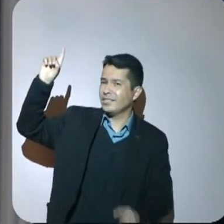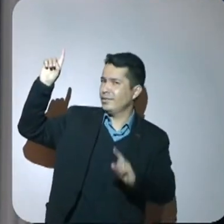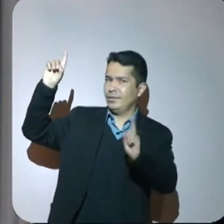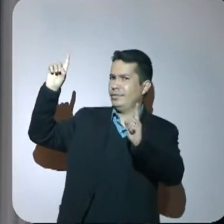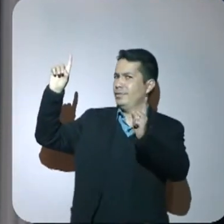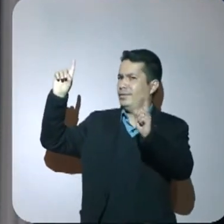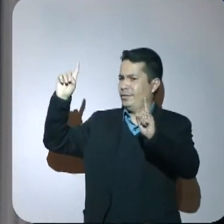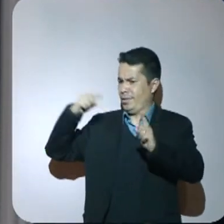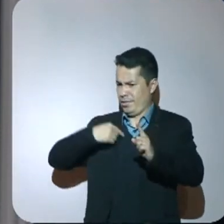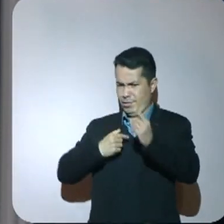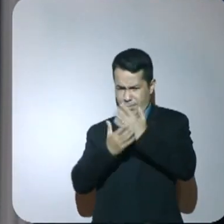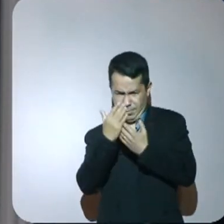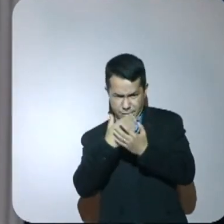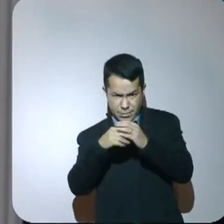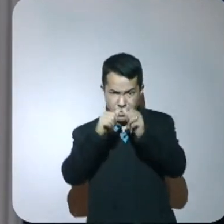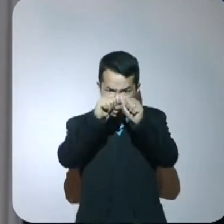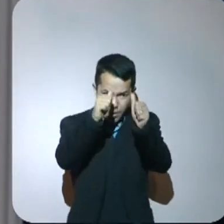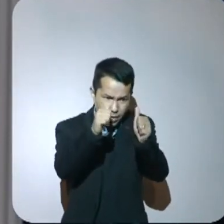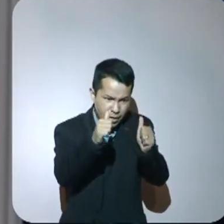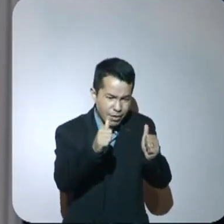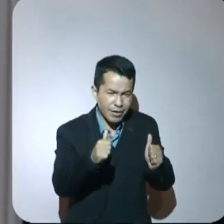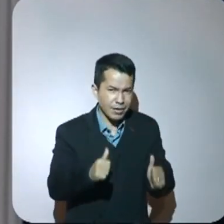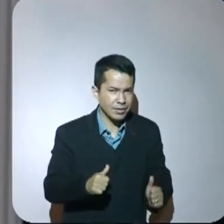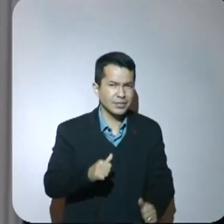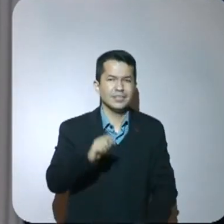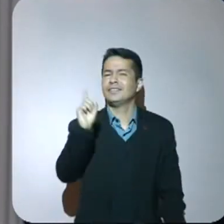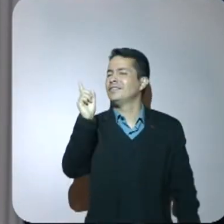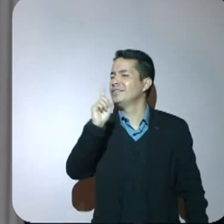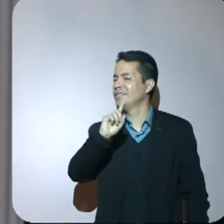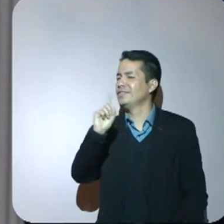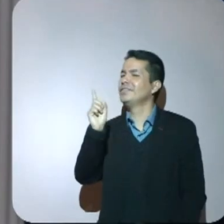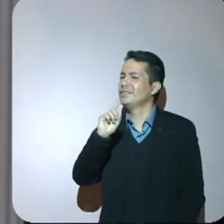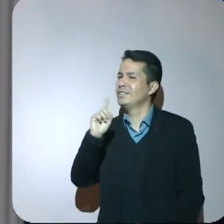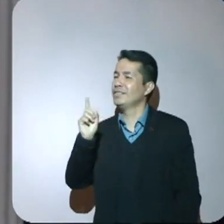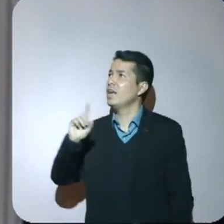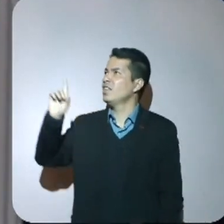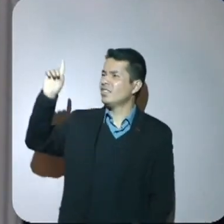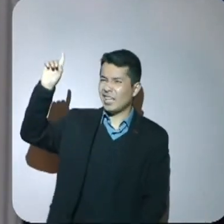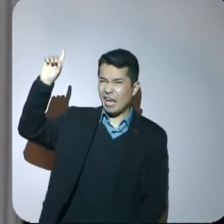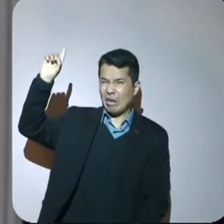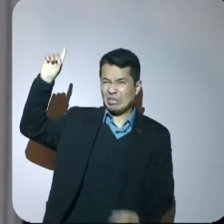criado por nossas mãos, nenhum Deus que é